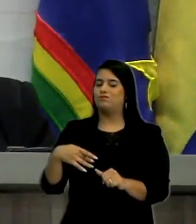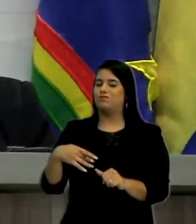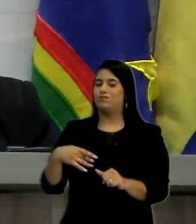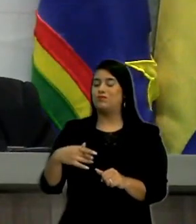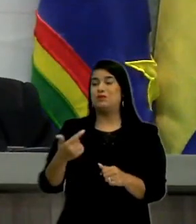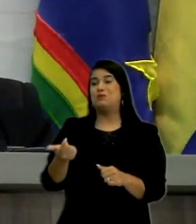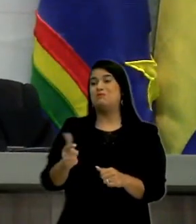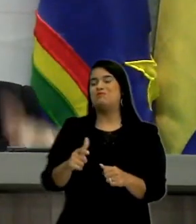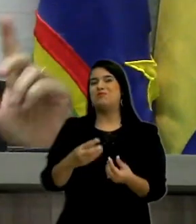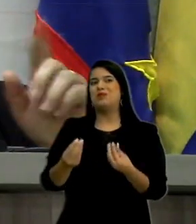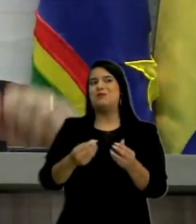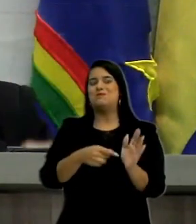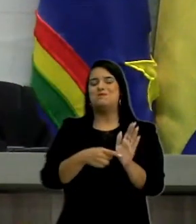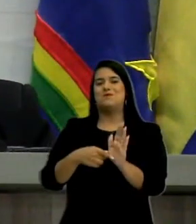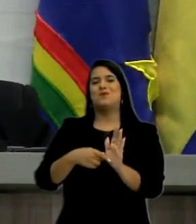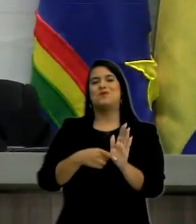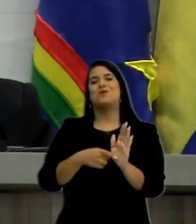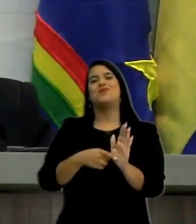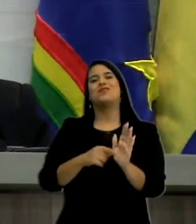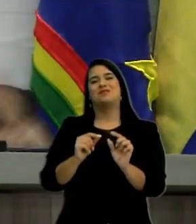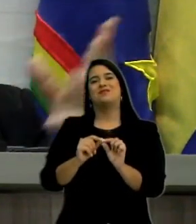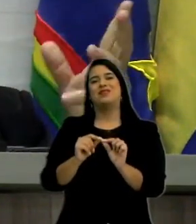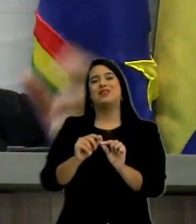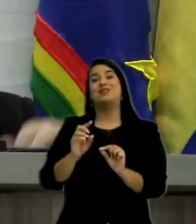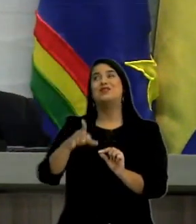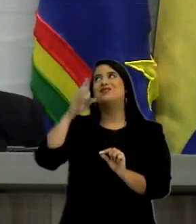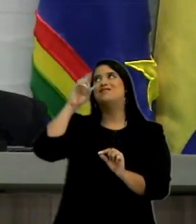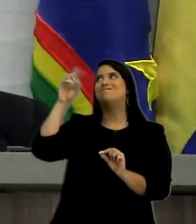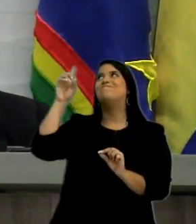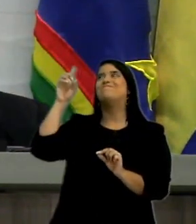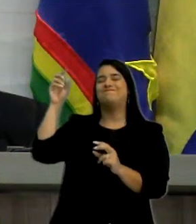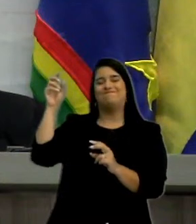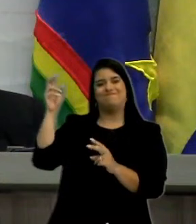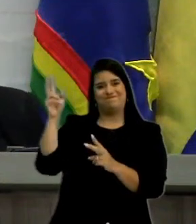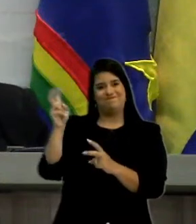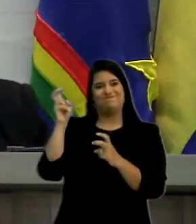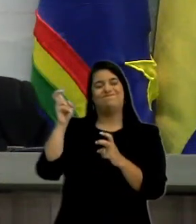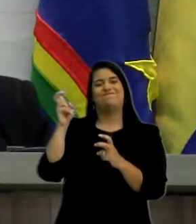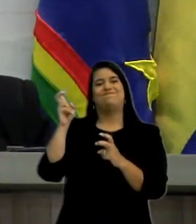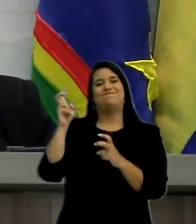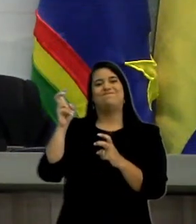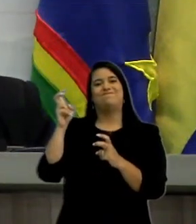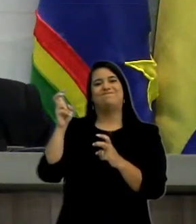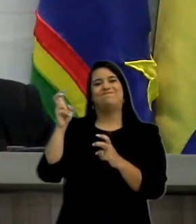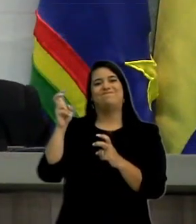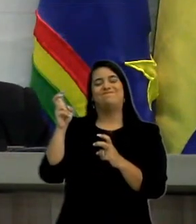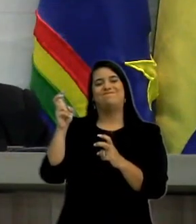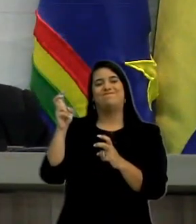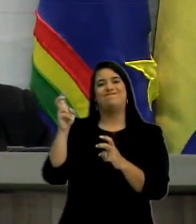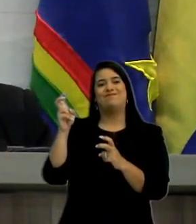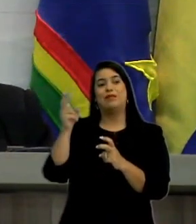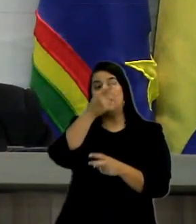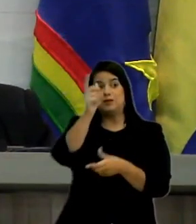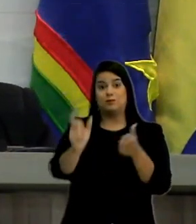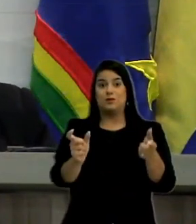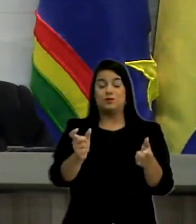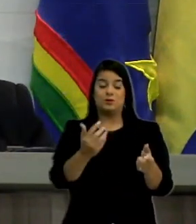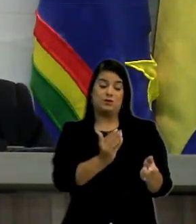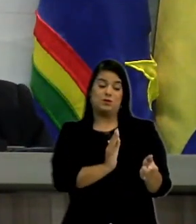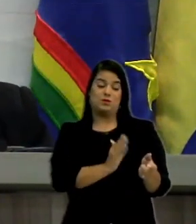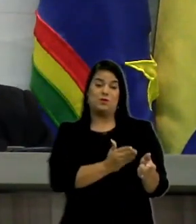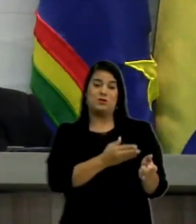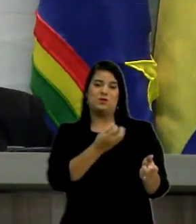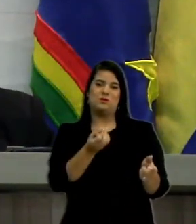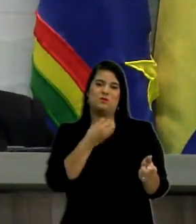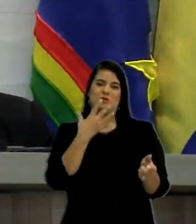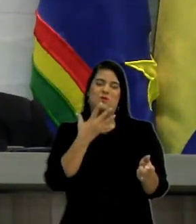faz, porque Deus é quem vê, e muita gente boa de coração que nos ajuda. Porque eu costumo dizer que a gente não tem eleitores,